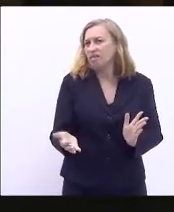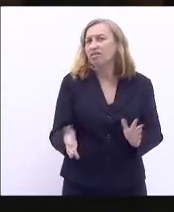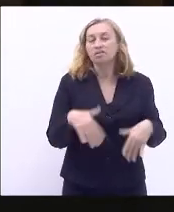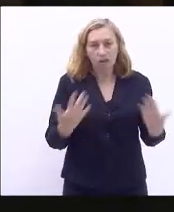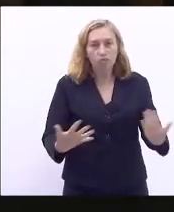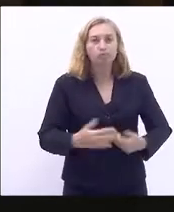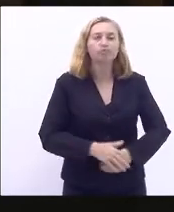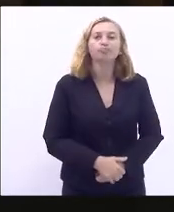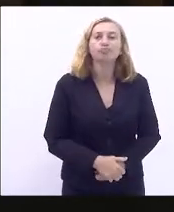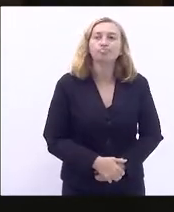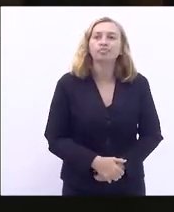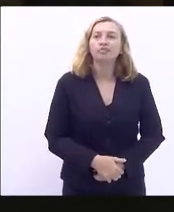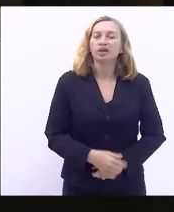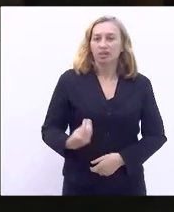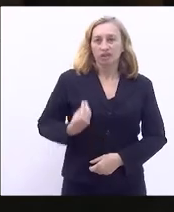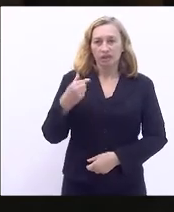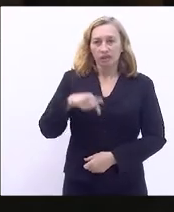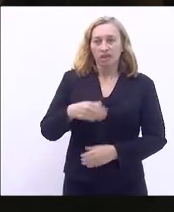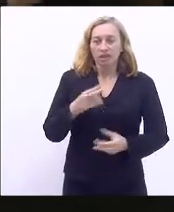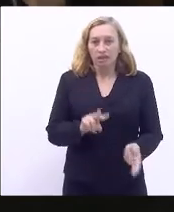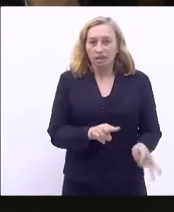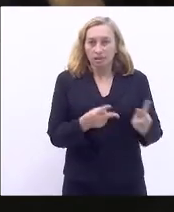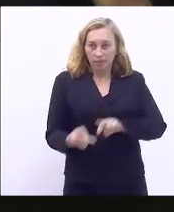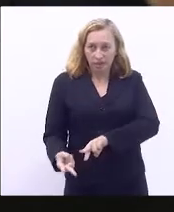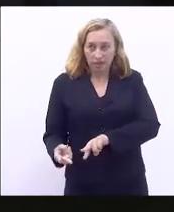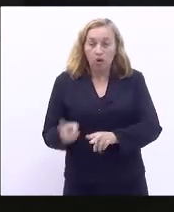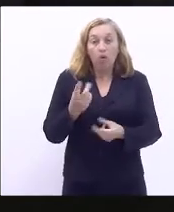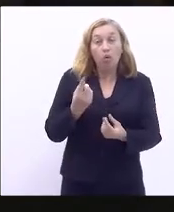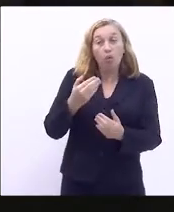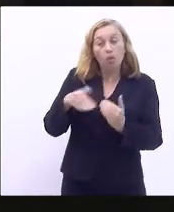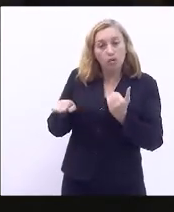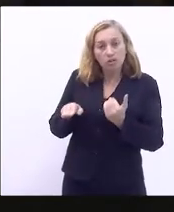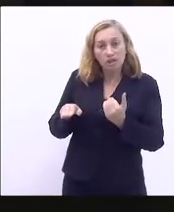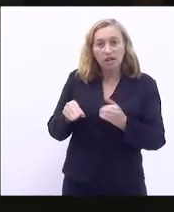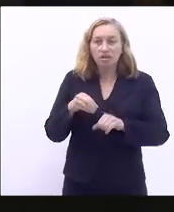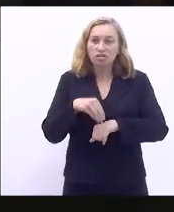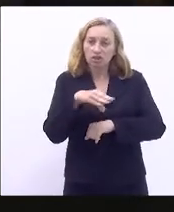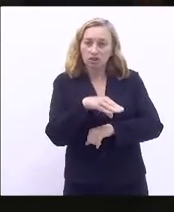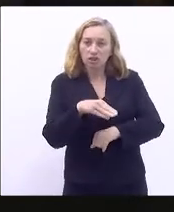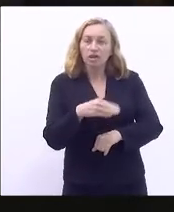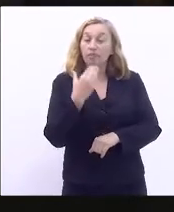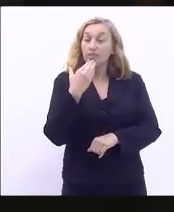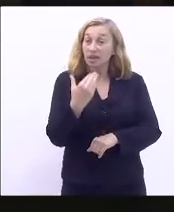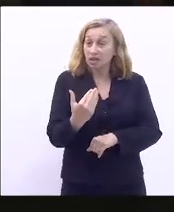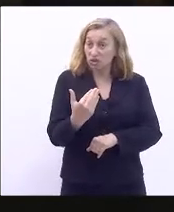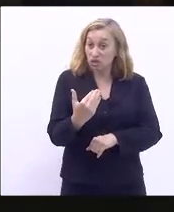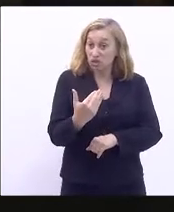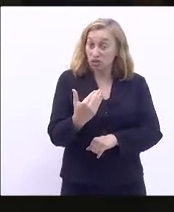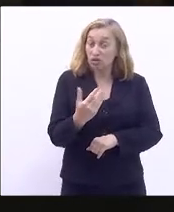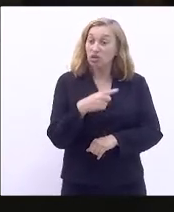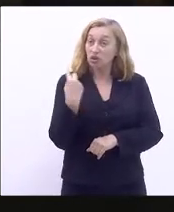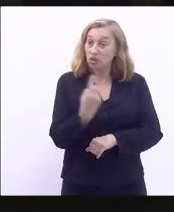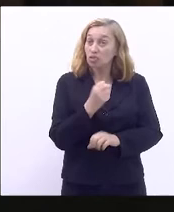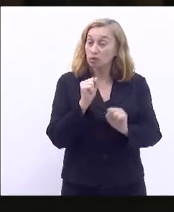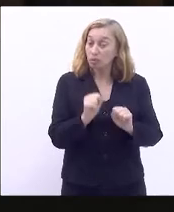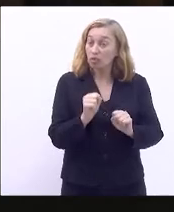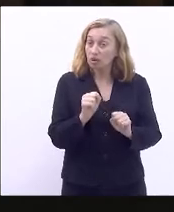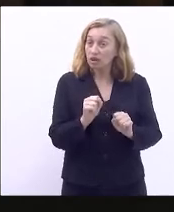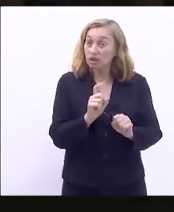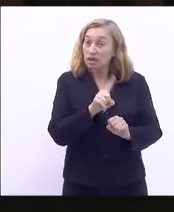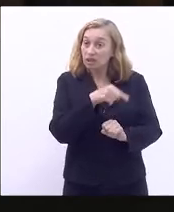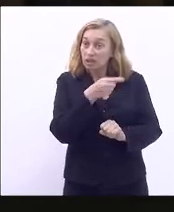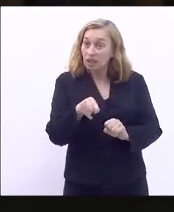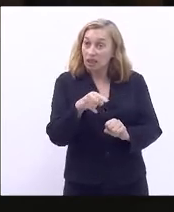Então, eu estou aqui encaminhando, contrário aos destaques, pedindo para que a gente possa rejeitar os